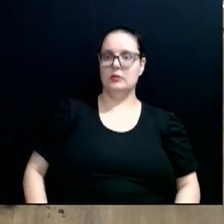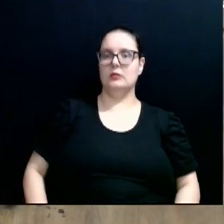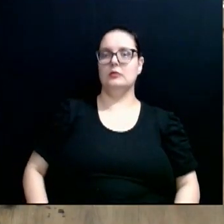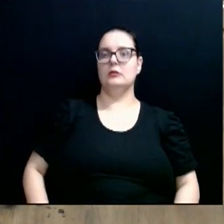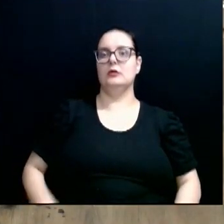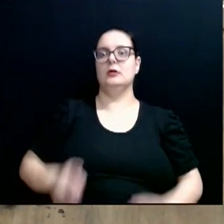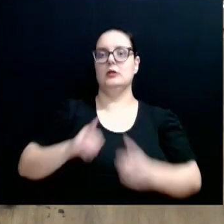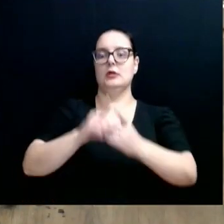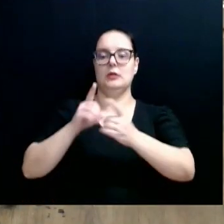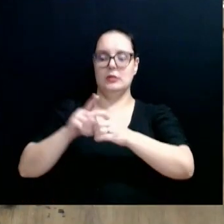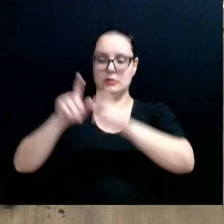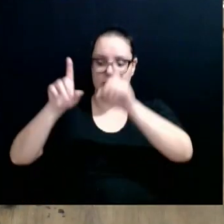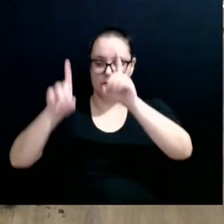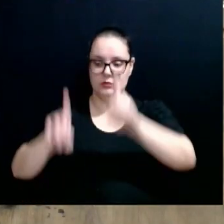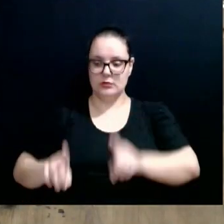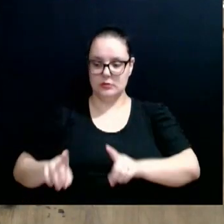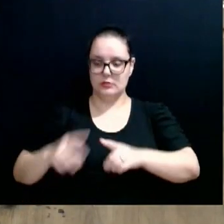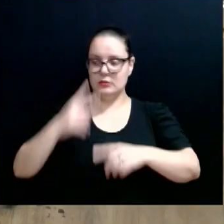Legal. independe, né,